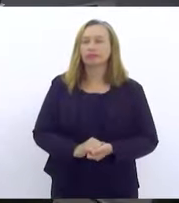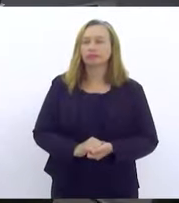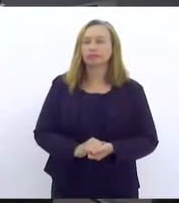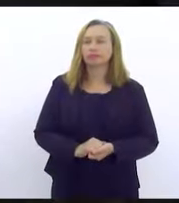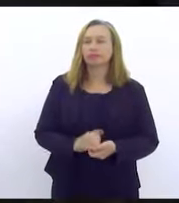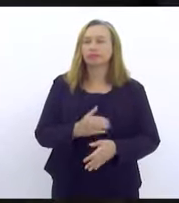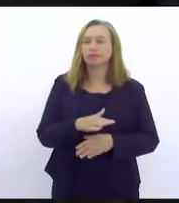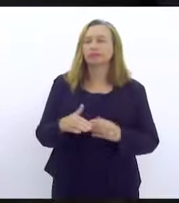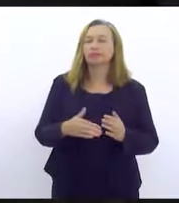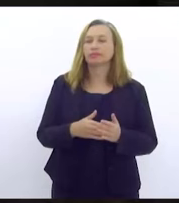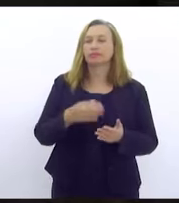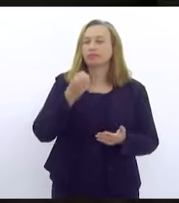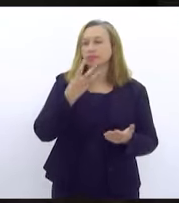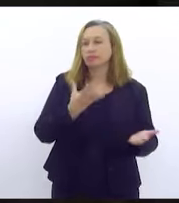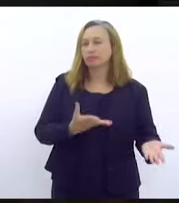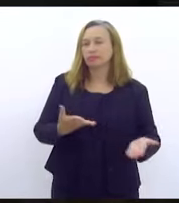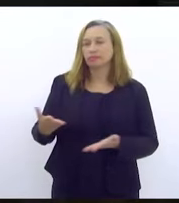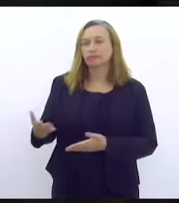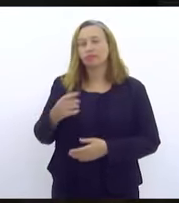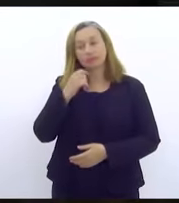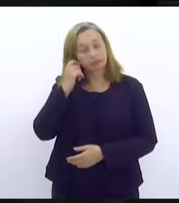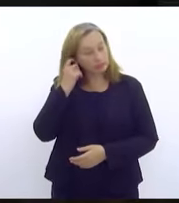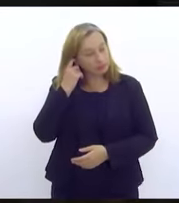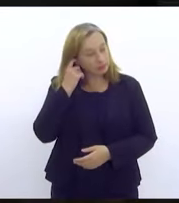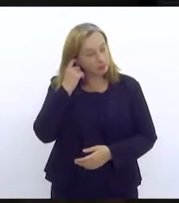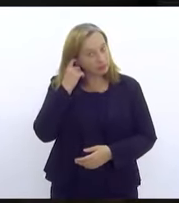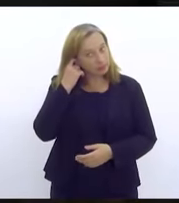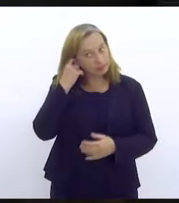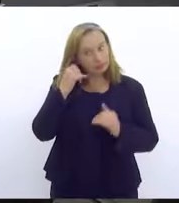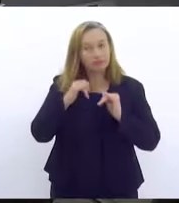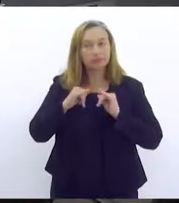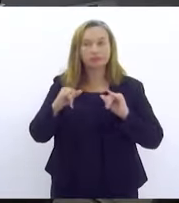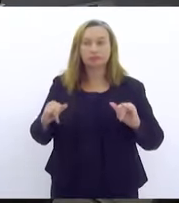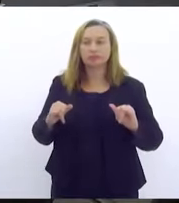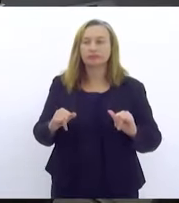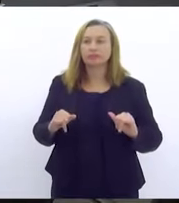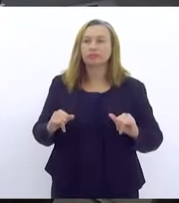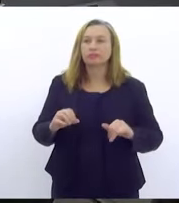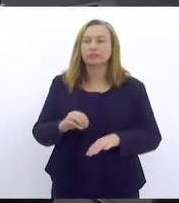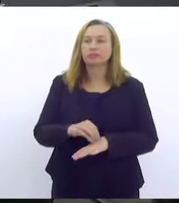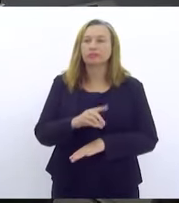Sejam todos e todas bem-vindos. Anuncio deputada, indicação legislativa.